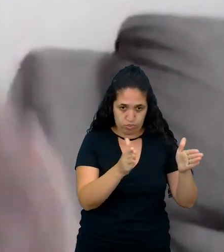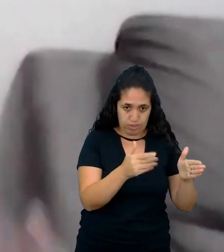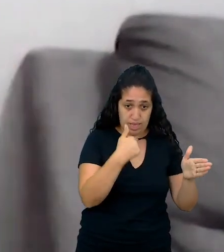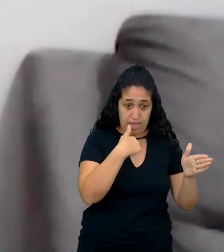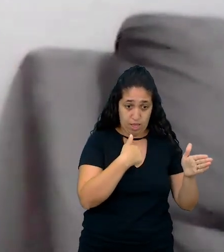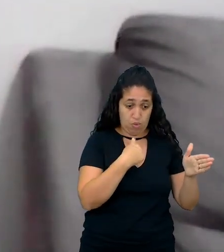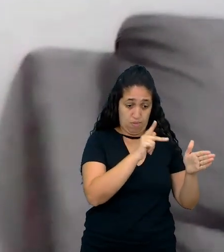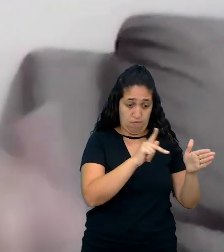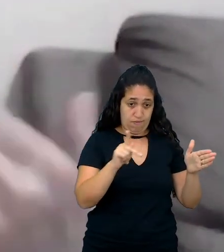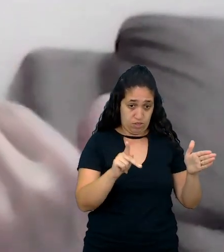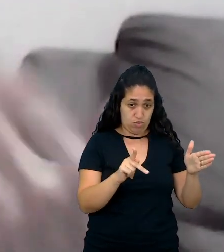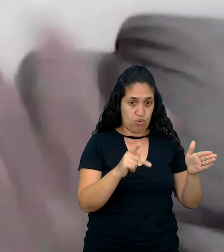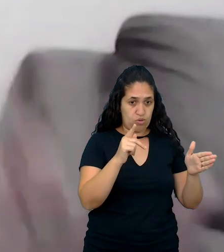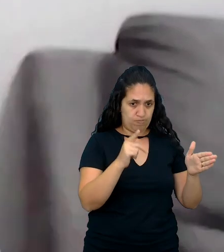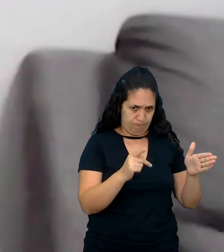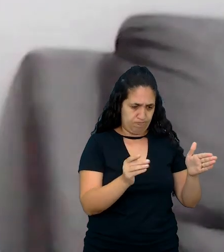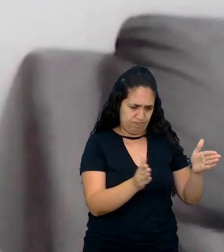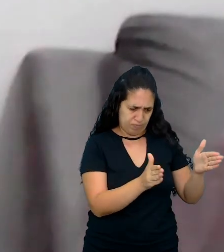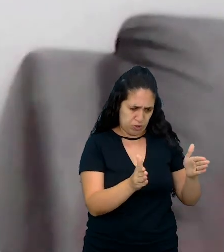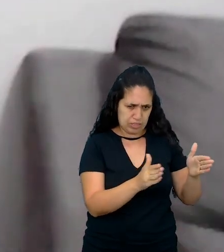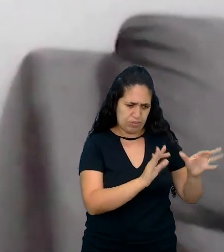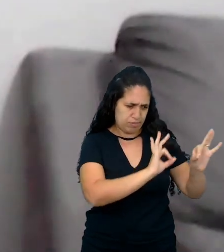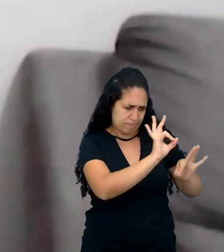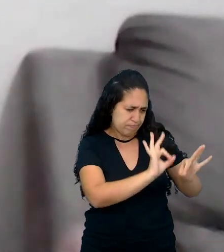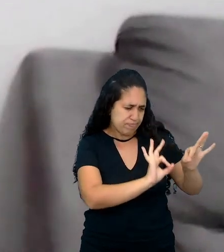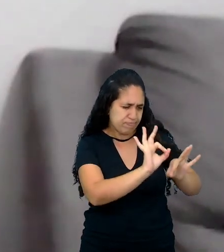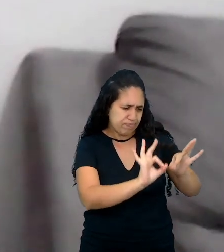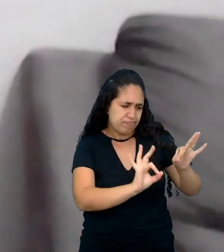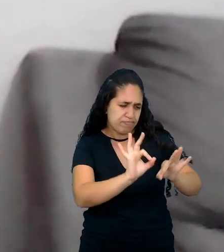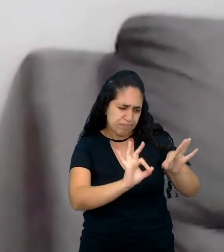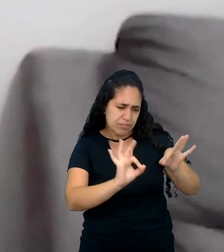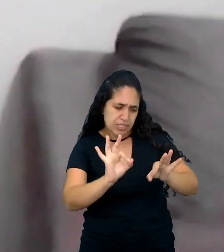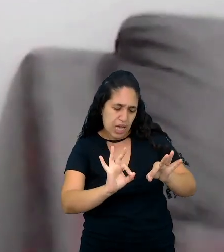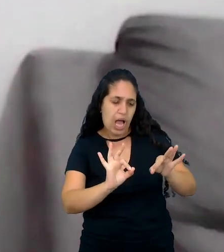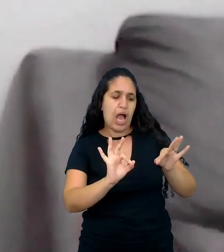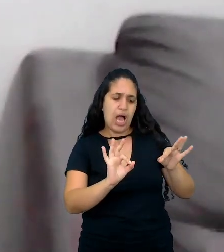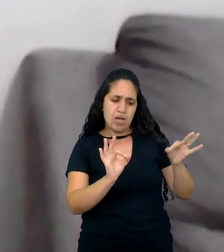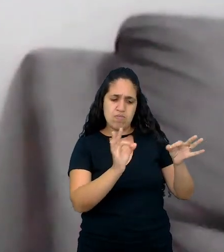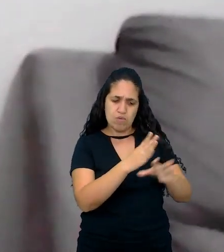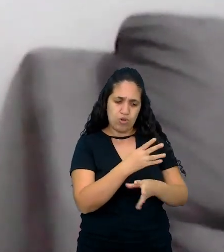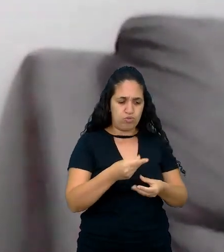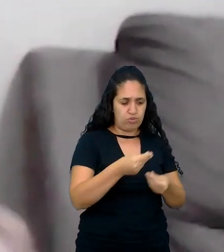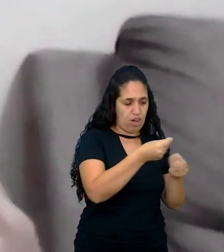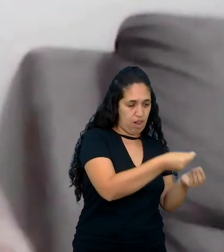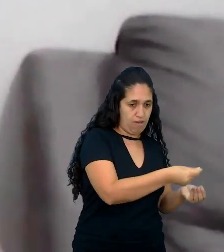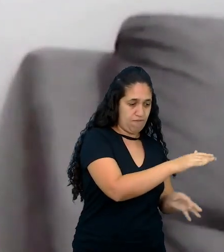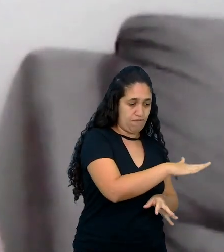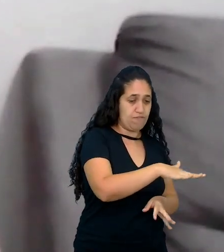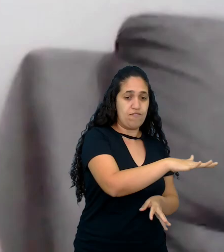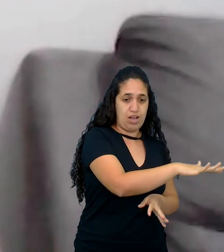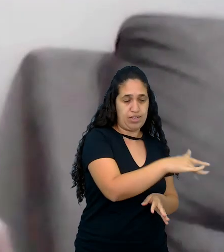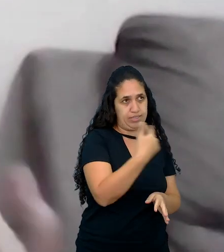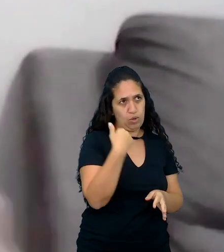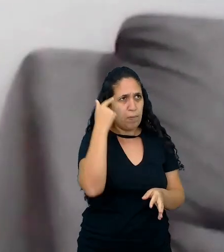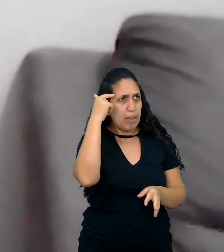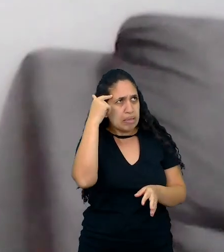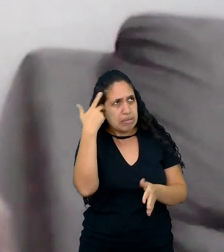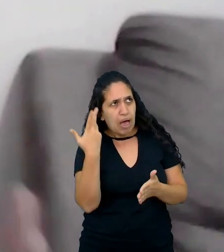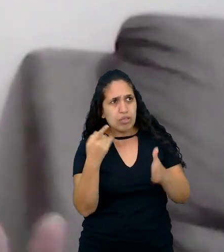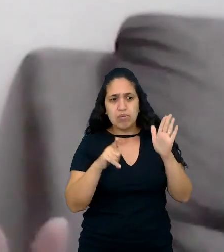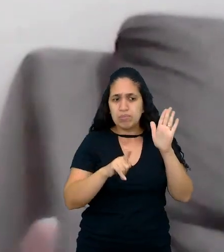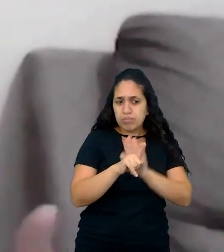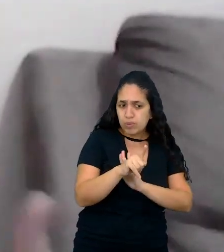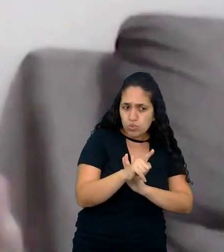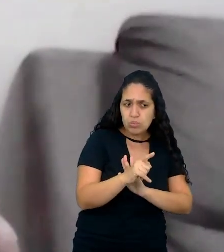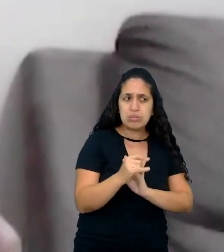para planejar o projeto para levar para a turma, para discutir com a turma. Então, eu preciso pensar numa questão